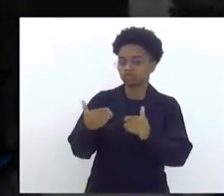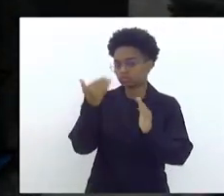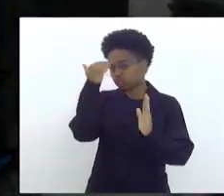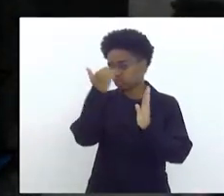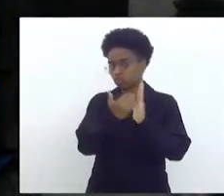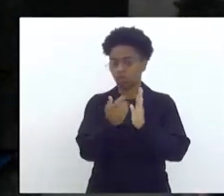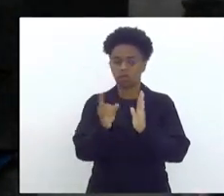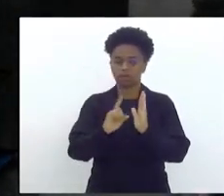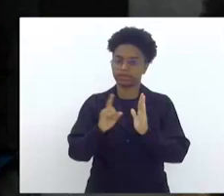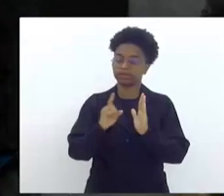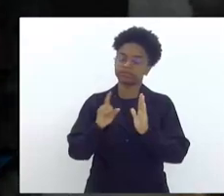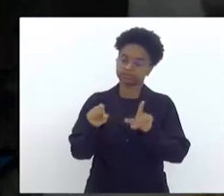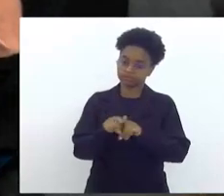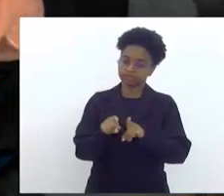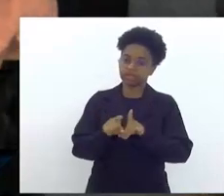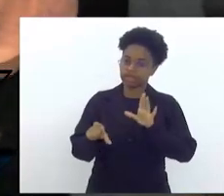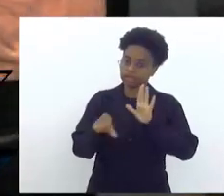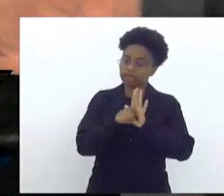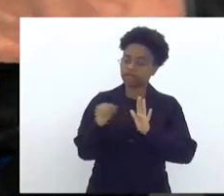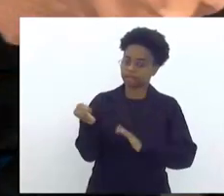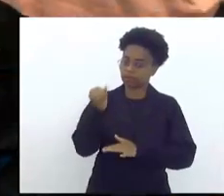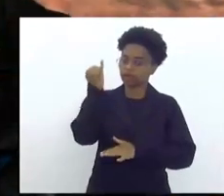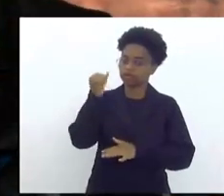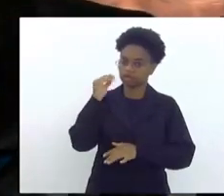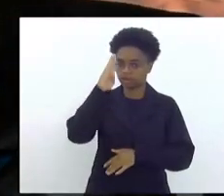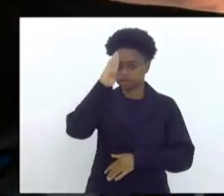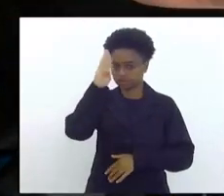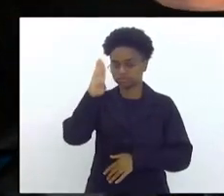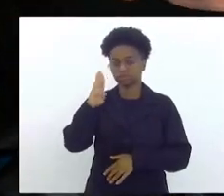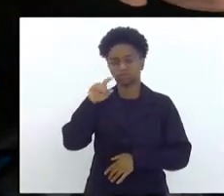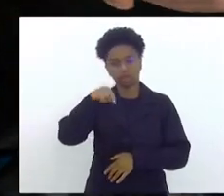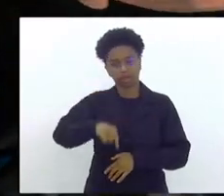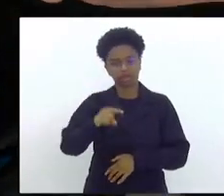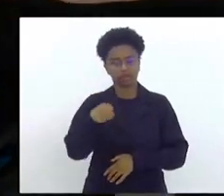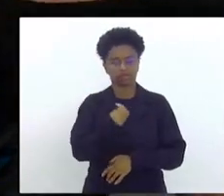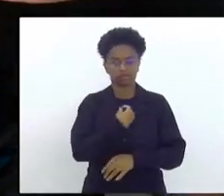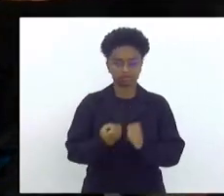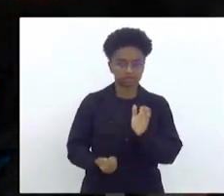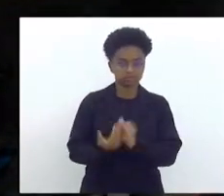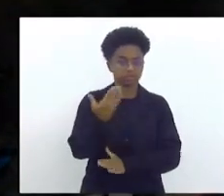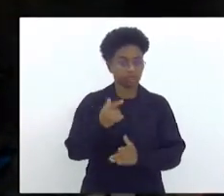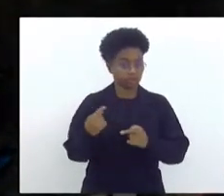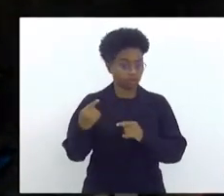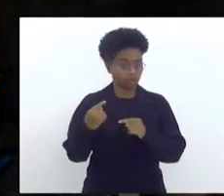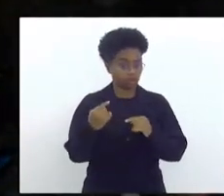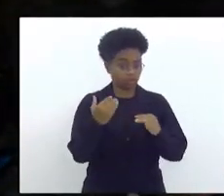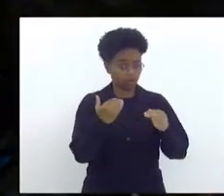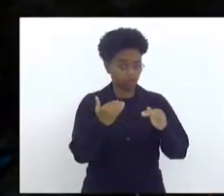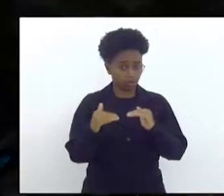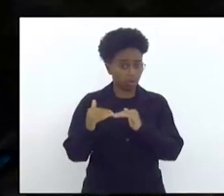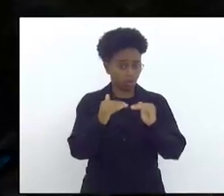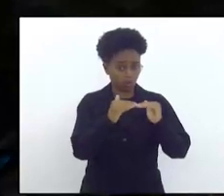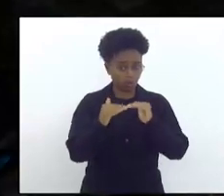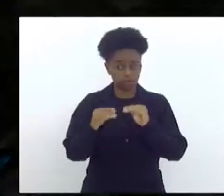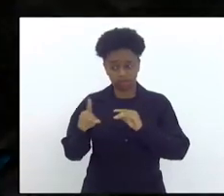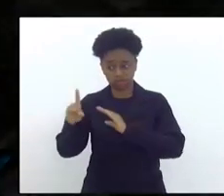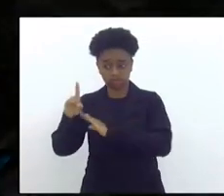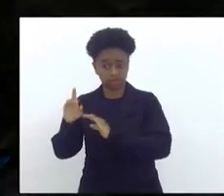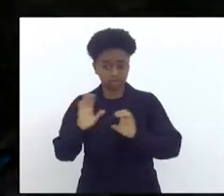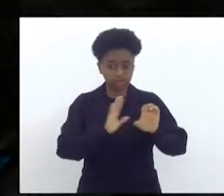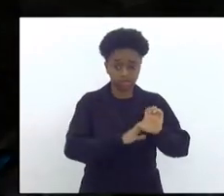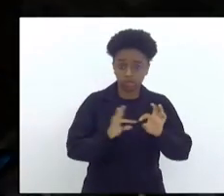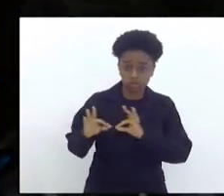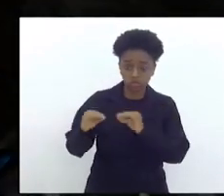cumprir mais uma lei tão importante fundamental que essa casa aqui em comum acordo inclusive entra à direita e à